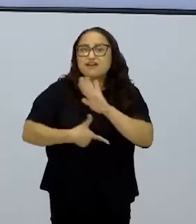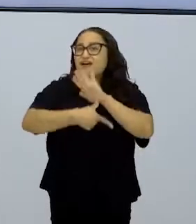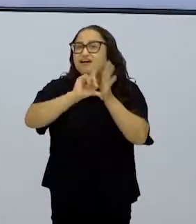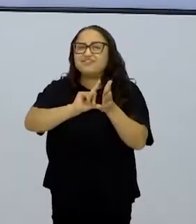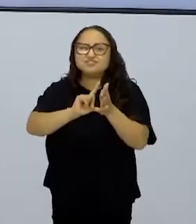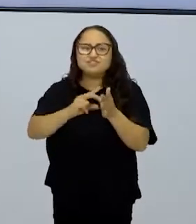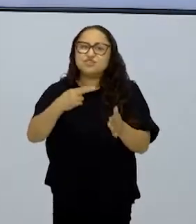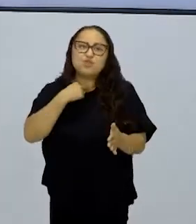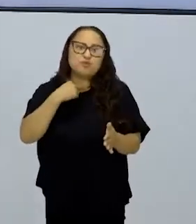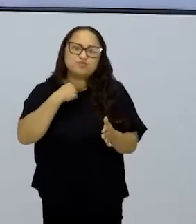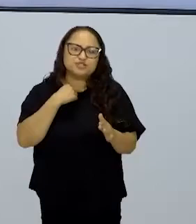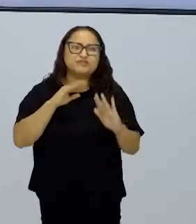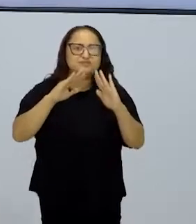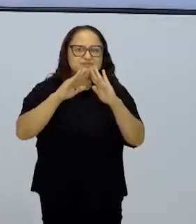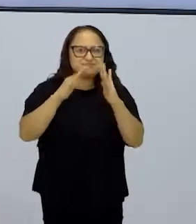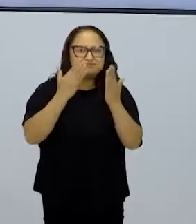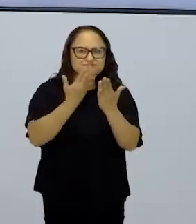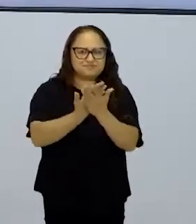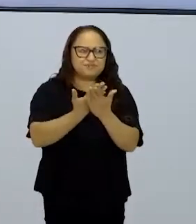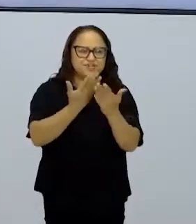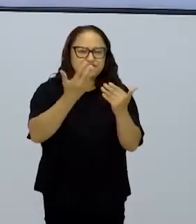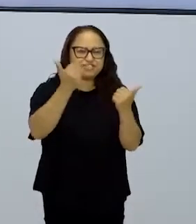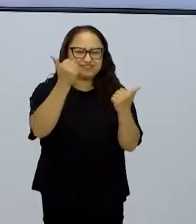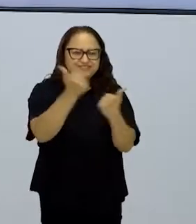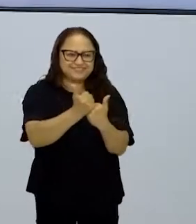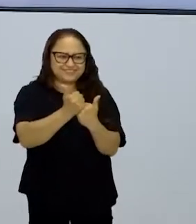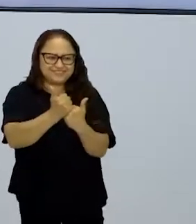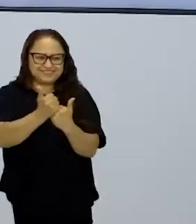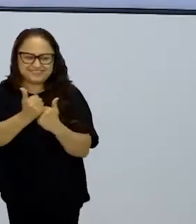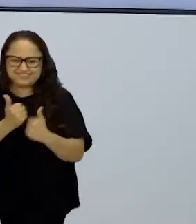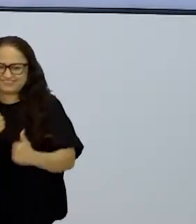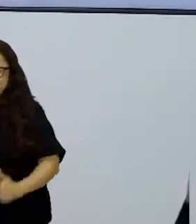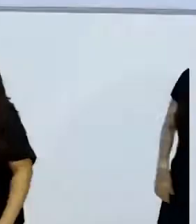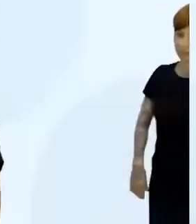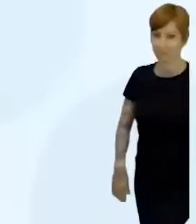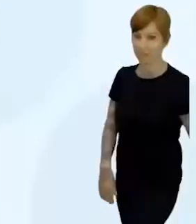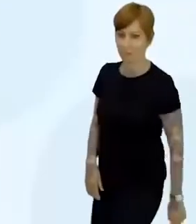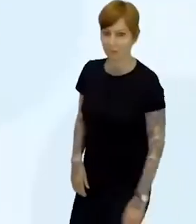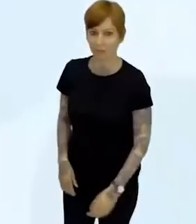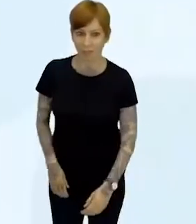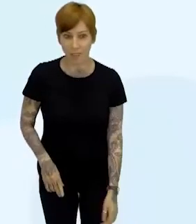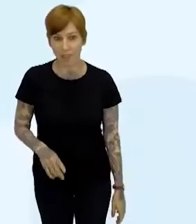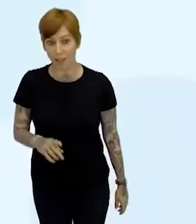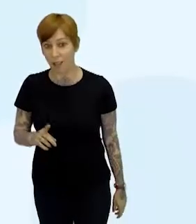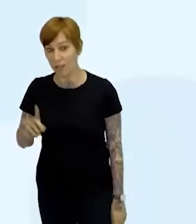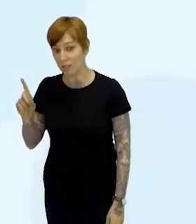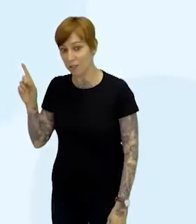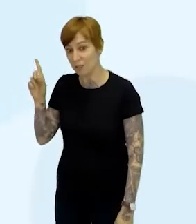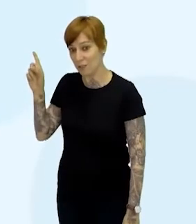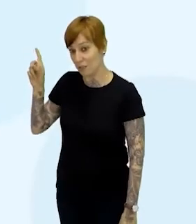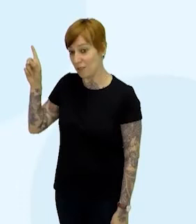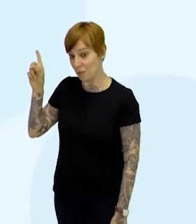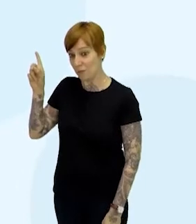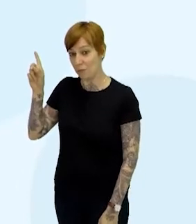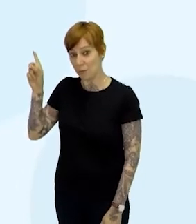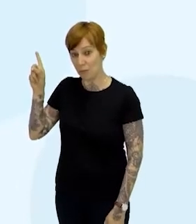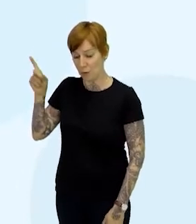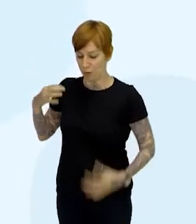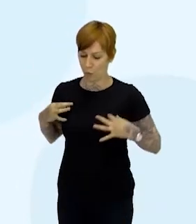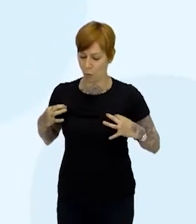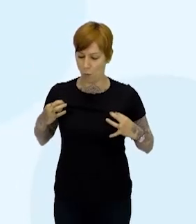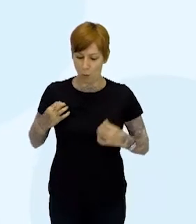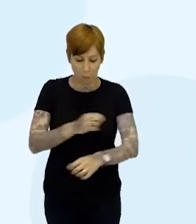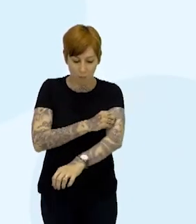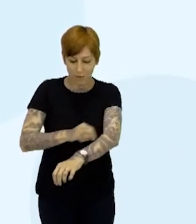sair com metade do seu corpo descoberto, senão era um escândalo, né? Então, a gente fala sobre a questão de roupa,